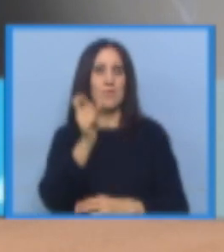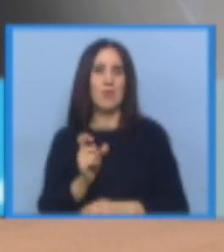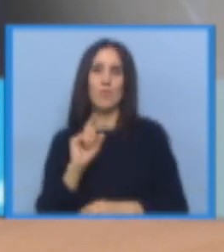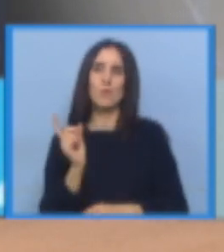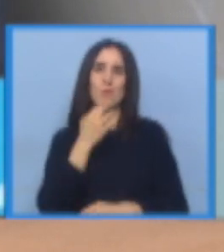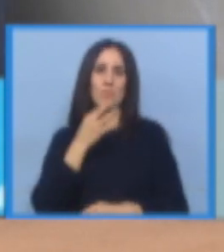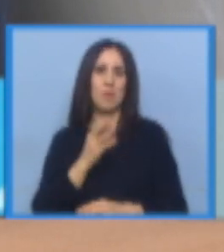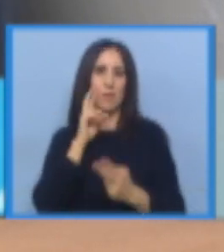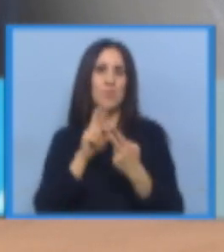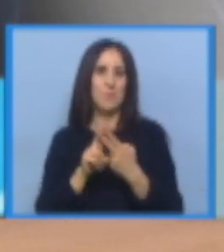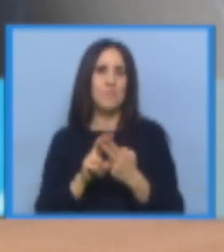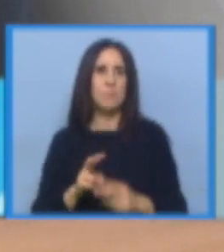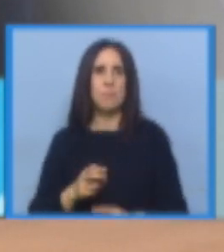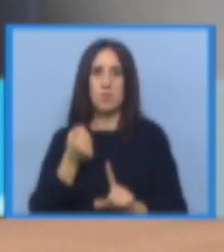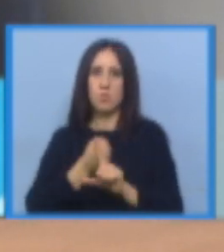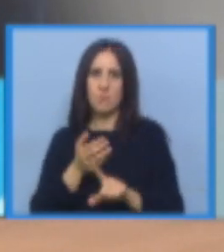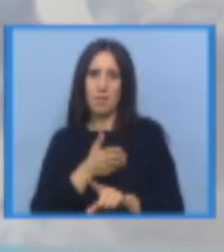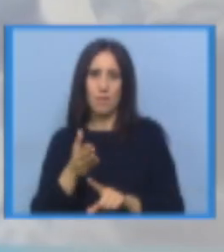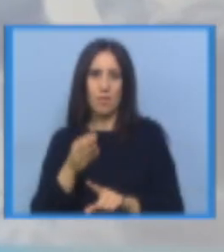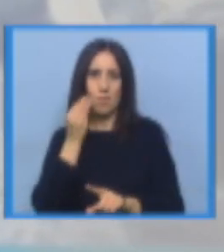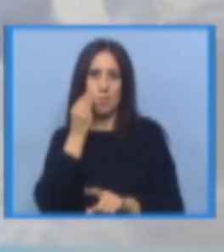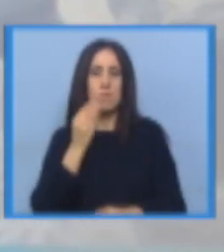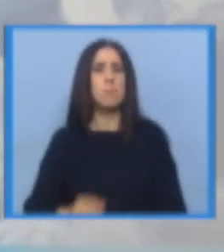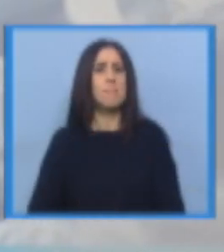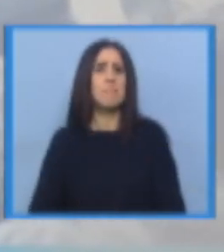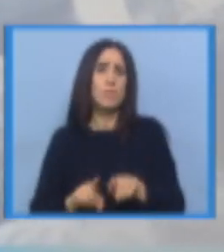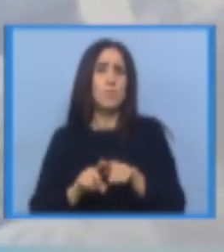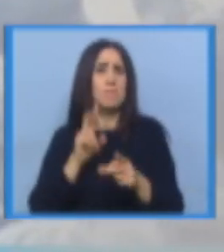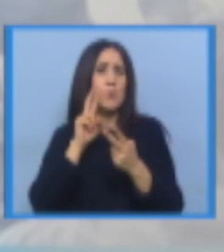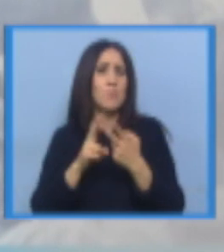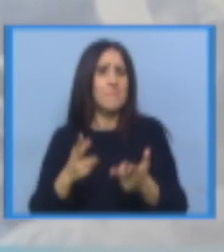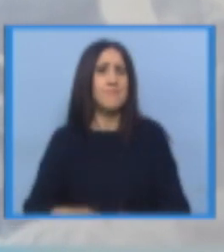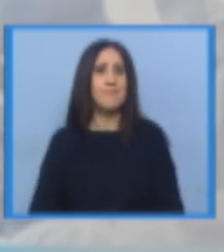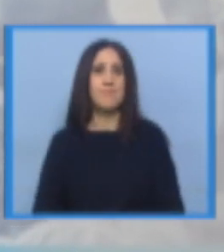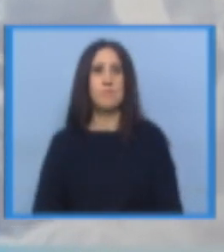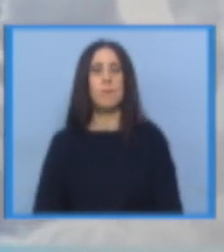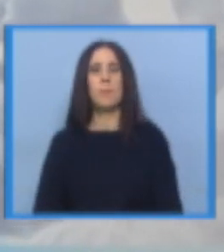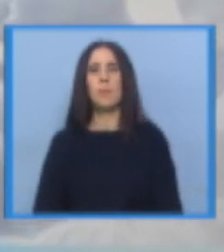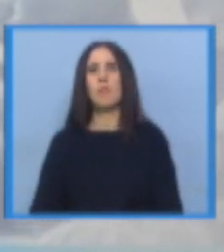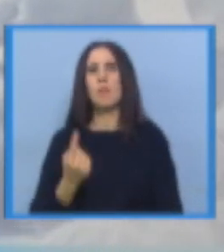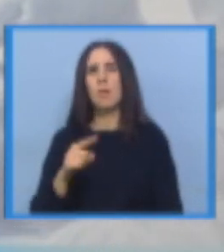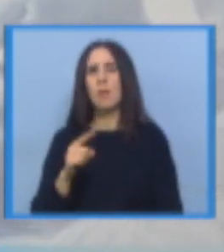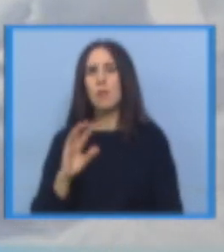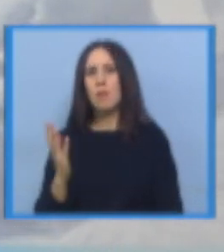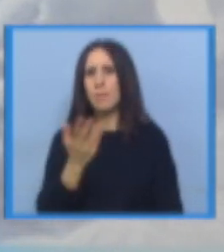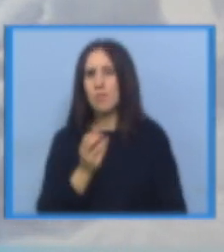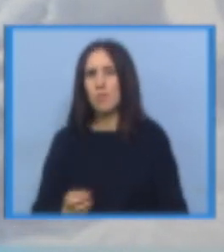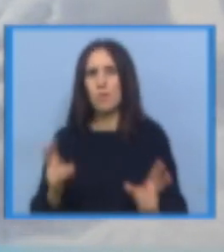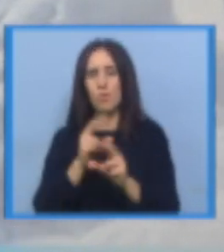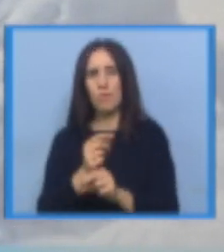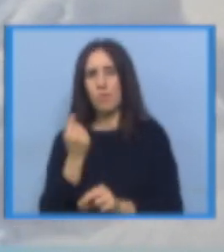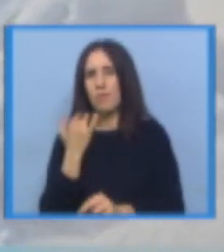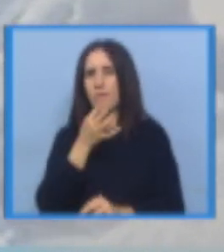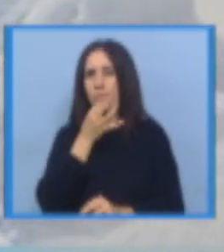com toda a gente. Não é? É o encontro de qualquer época. Exatamente, o encontro com o irmão. Há o tal novo ambiente que falava há